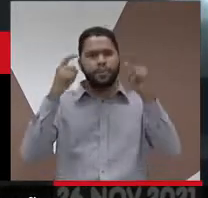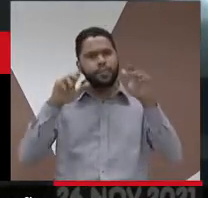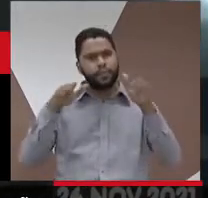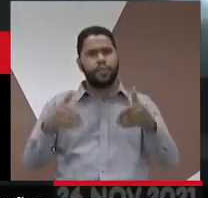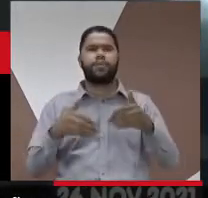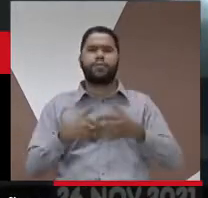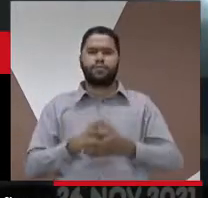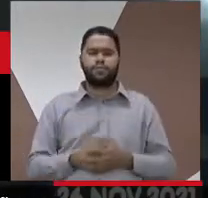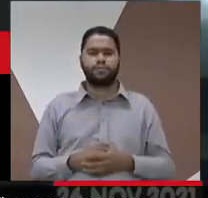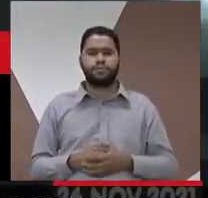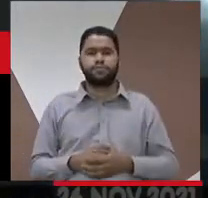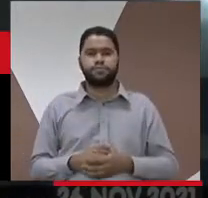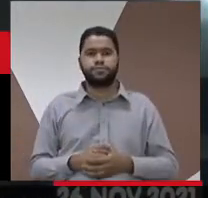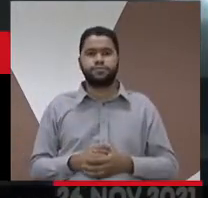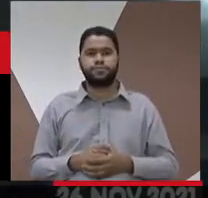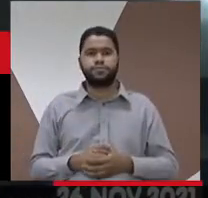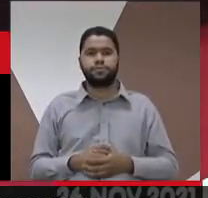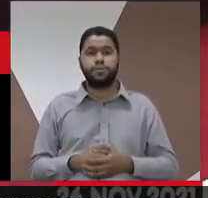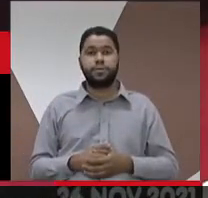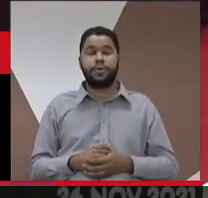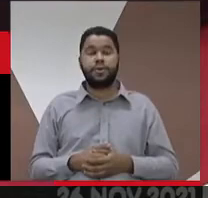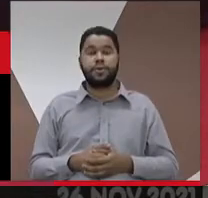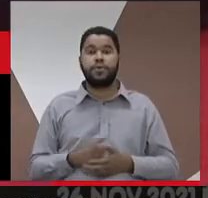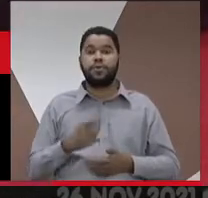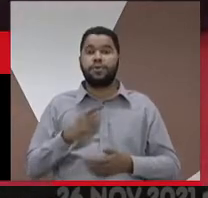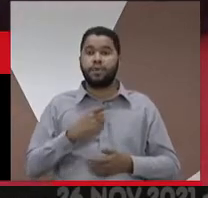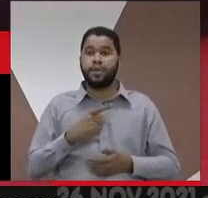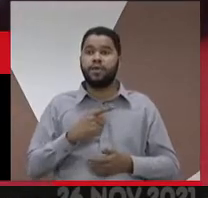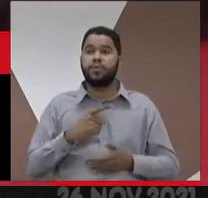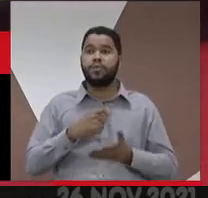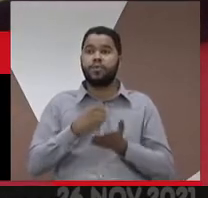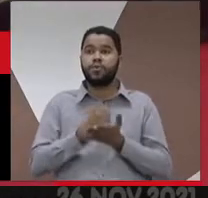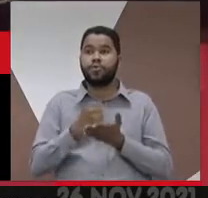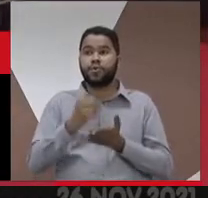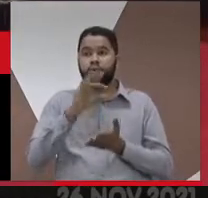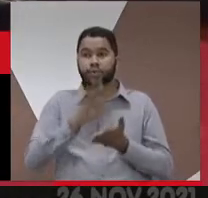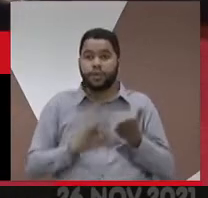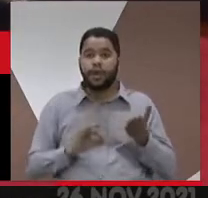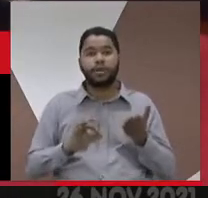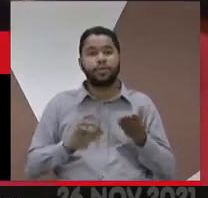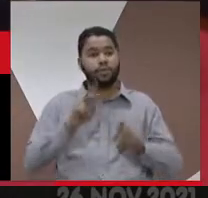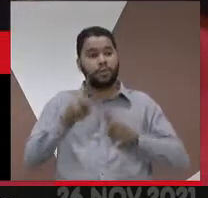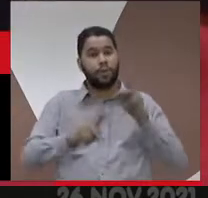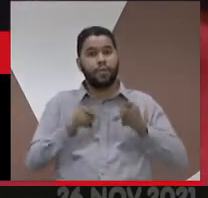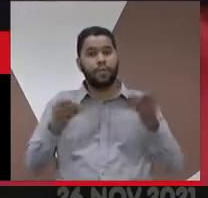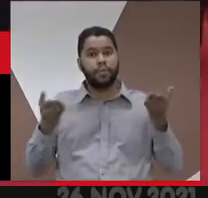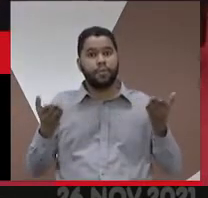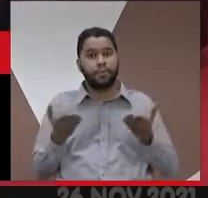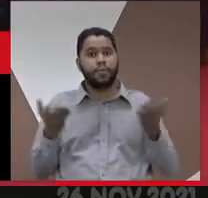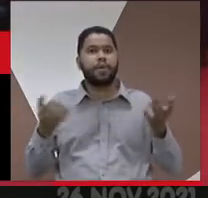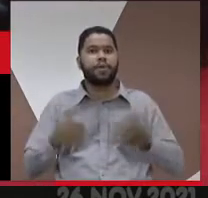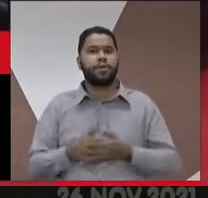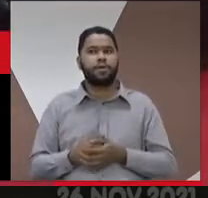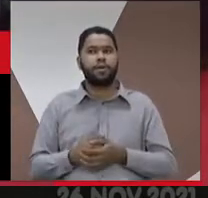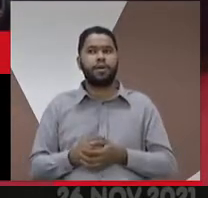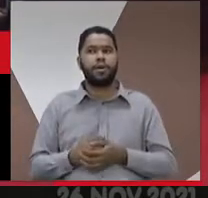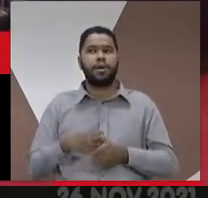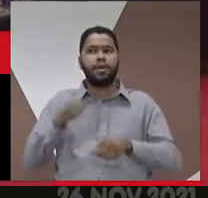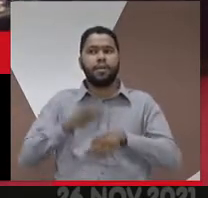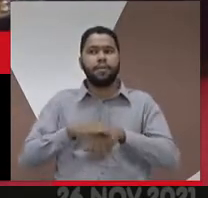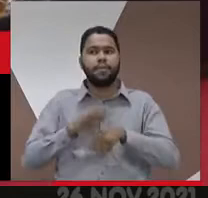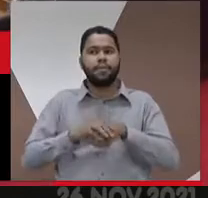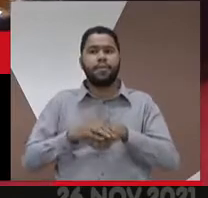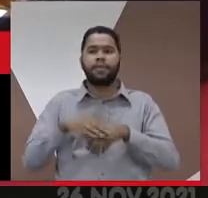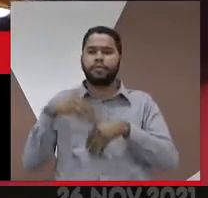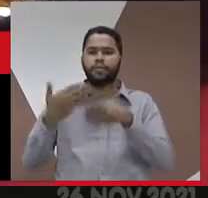deles, temos o contato com a população. E aqui se trata de uma obra pública,